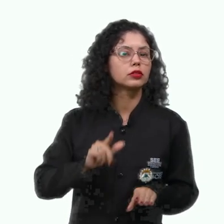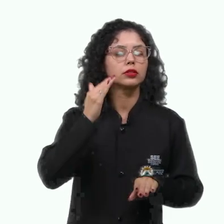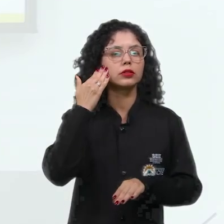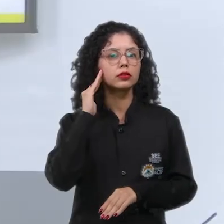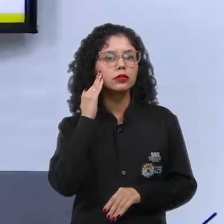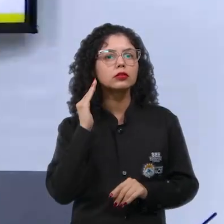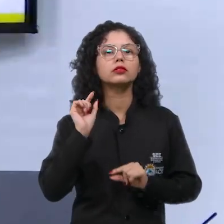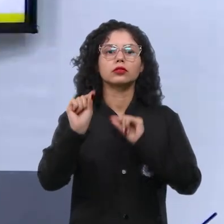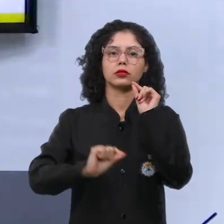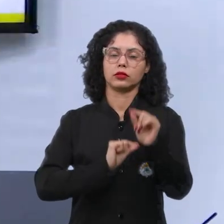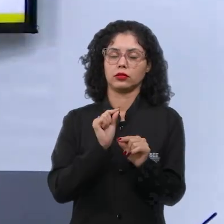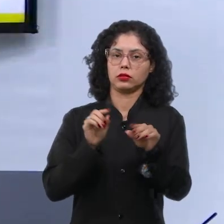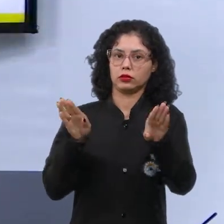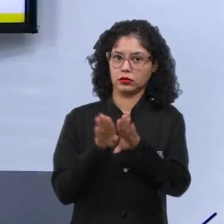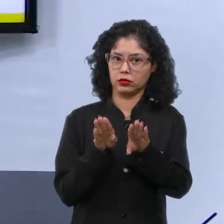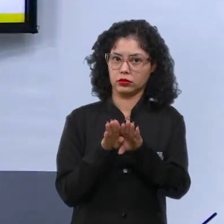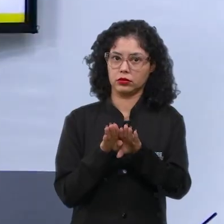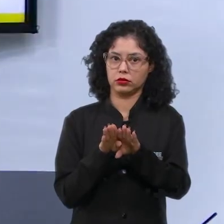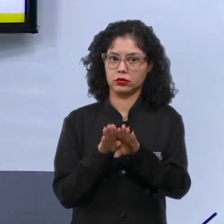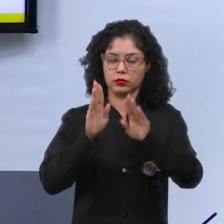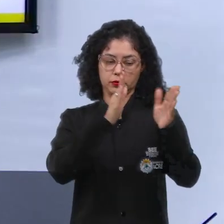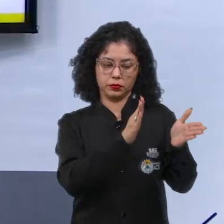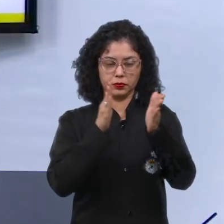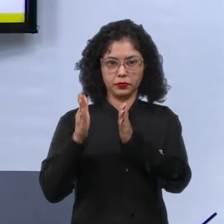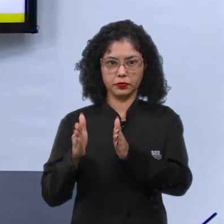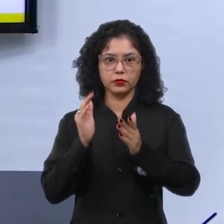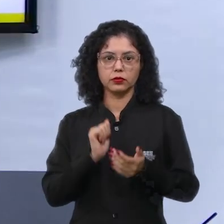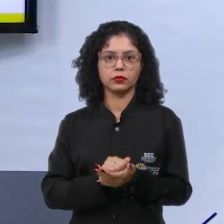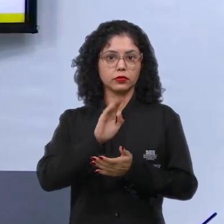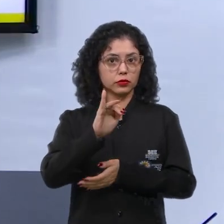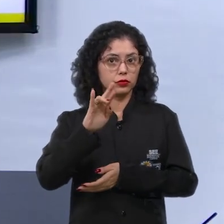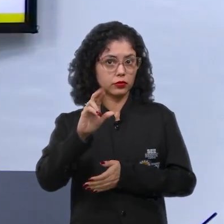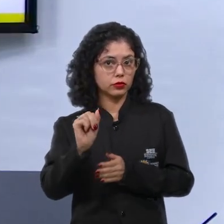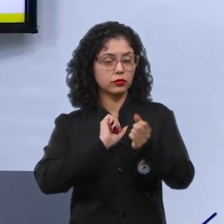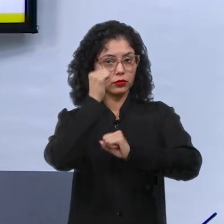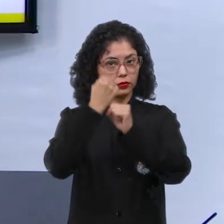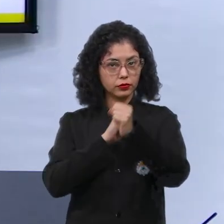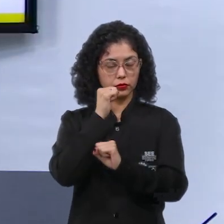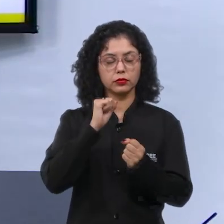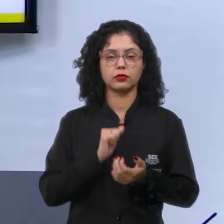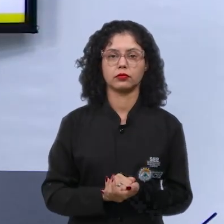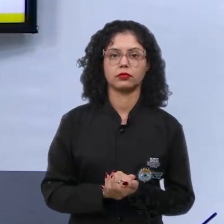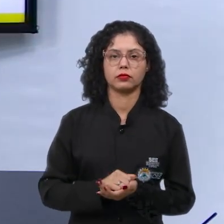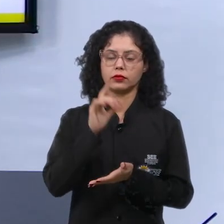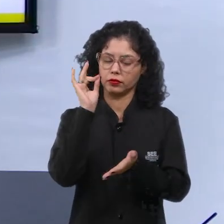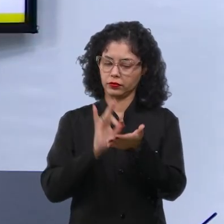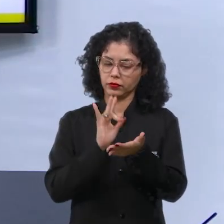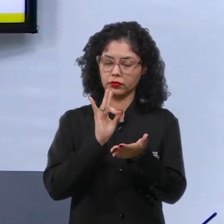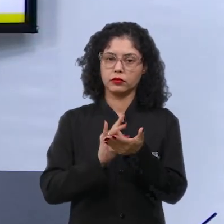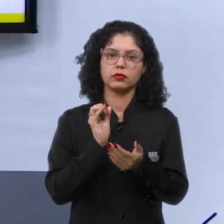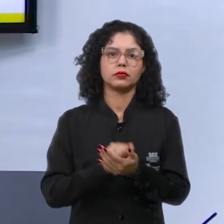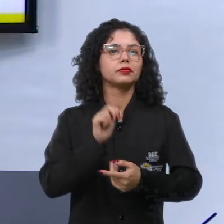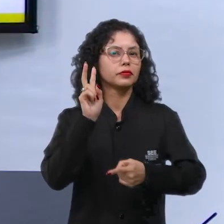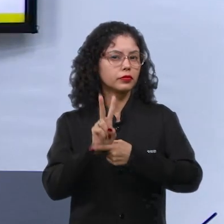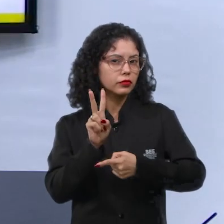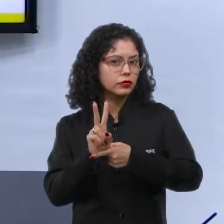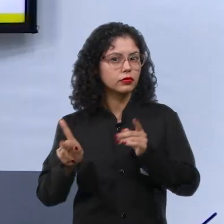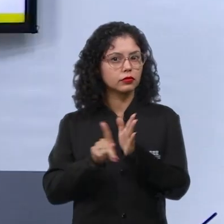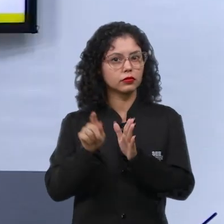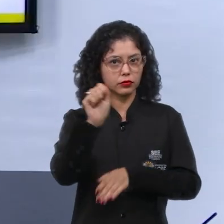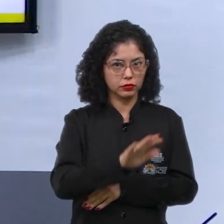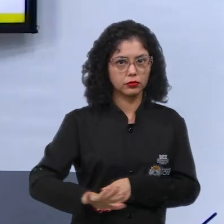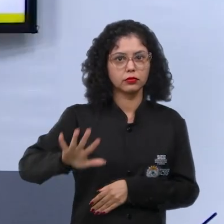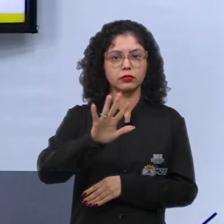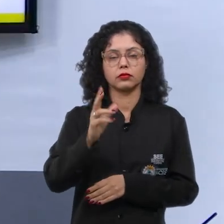entender dessa parte? A biofábrica, pessoal, ela é uma verdadeira ajudante na área